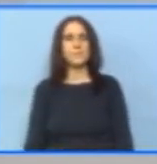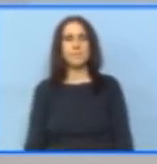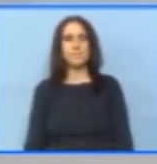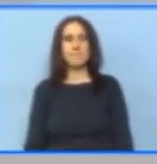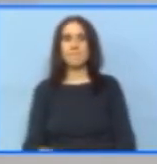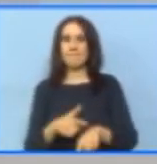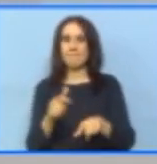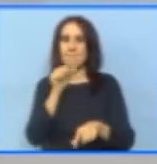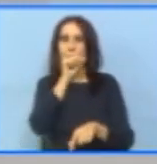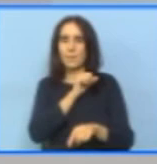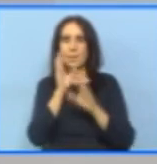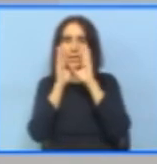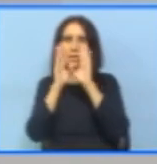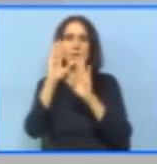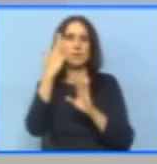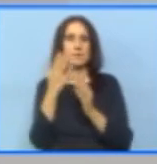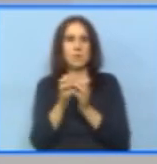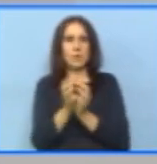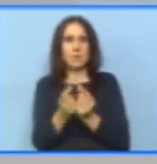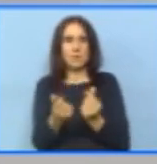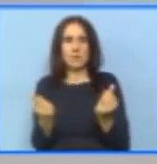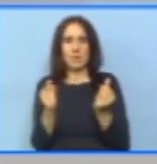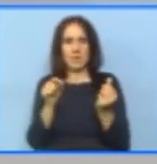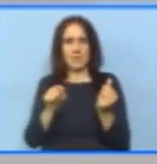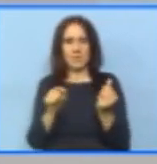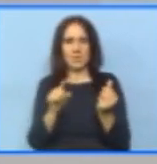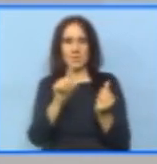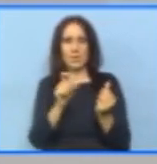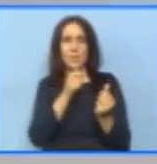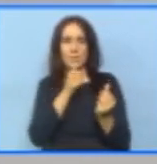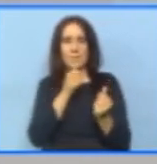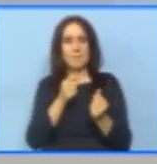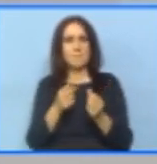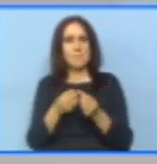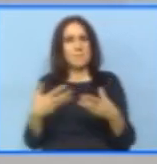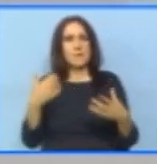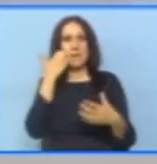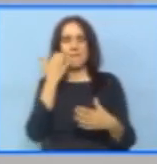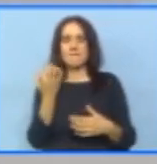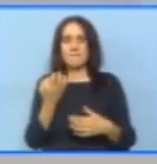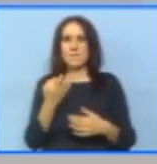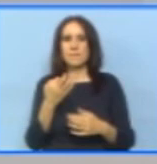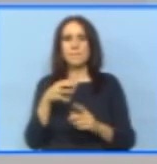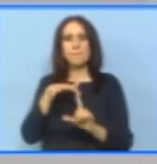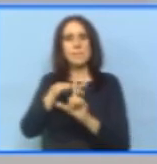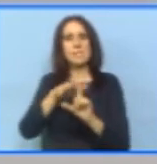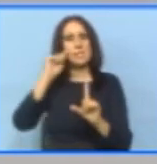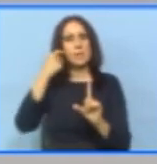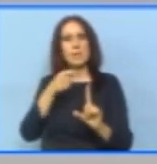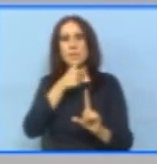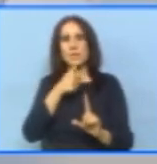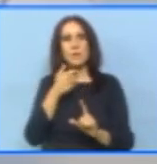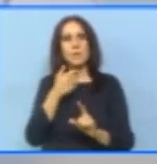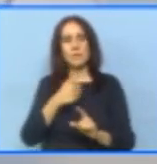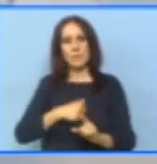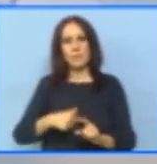facto, no centro das atenções e da oração esta questão cada vez mais grave, de facto, dos cristãos perseguidos. Muito obrigado, Catarina,